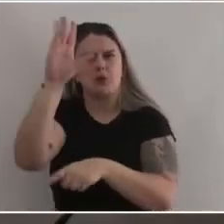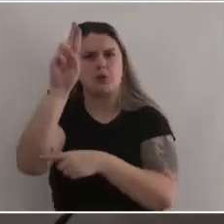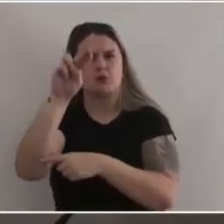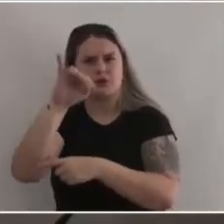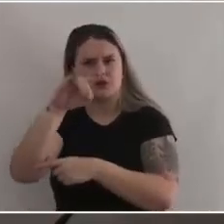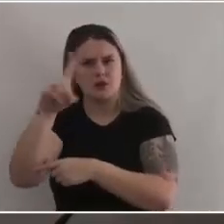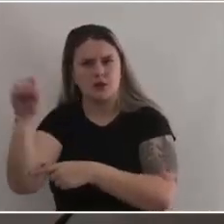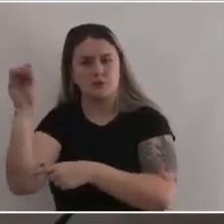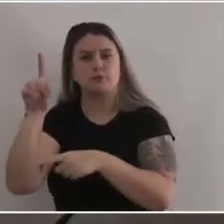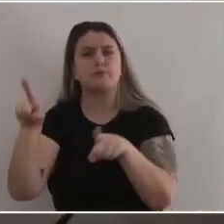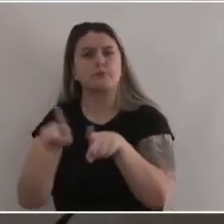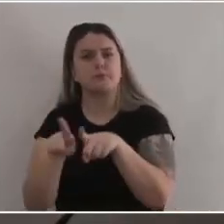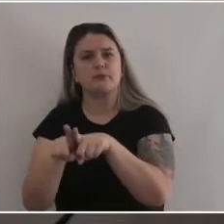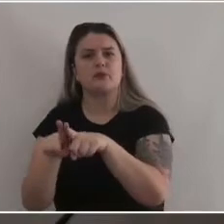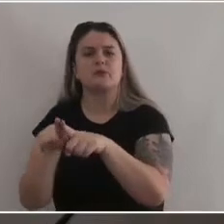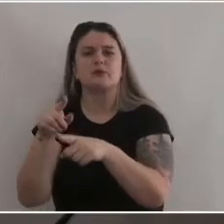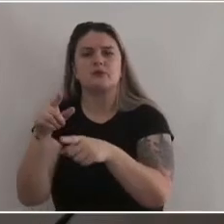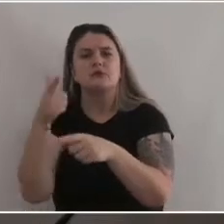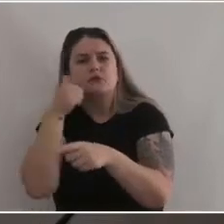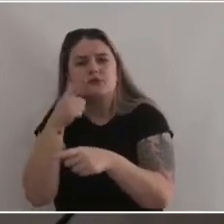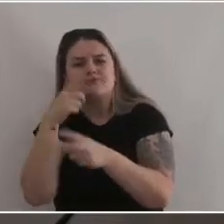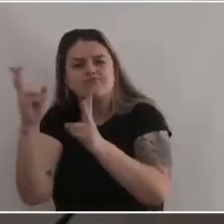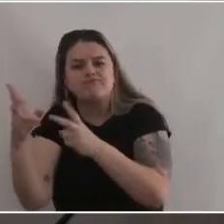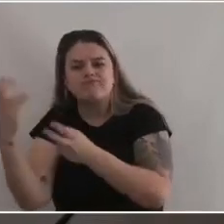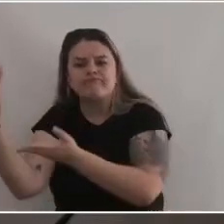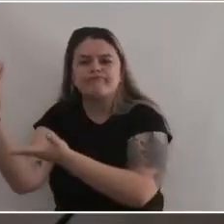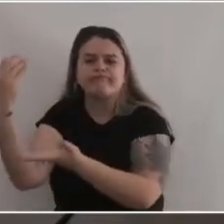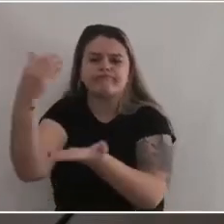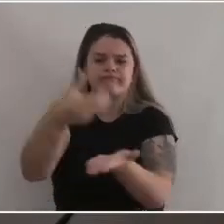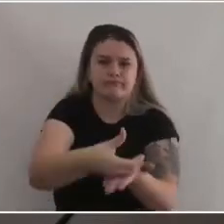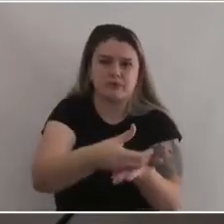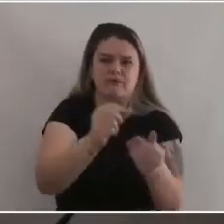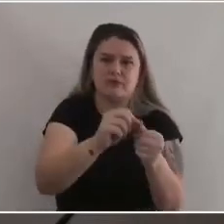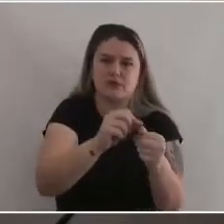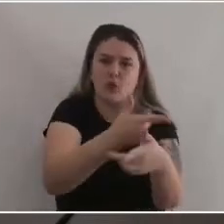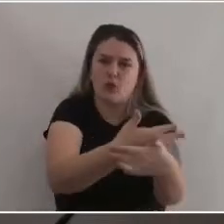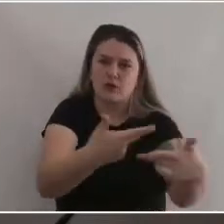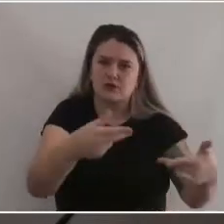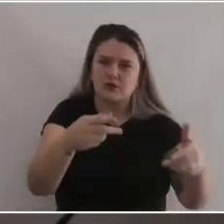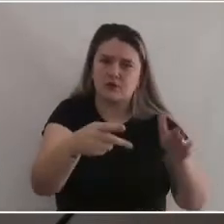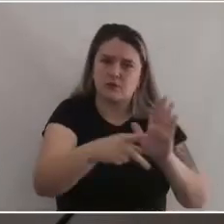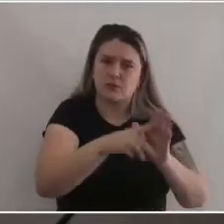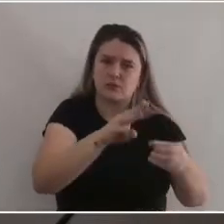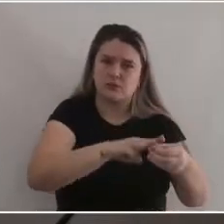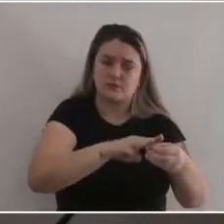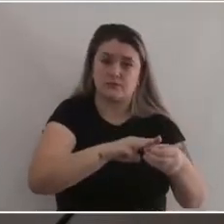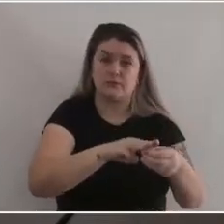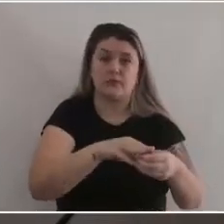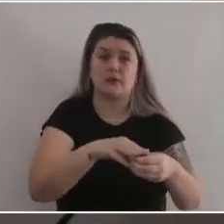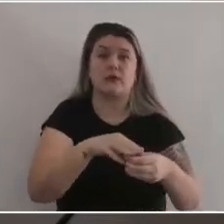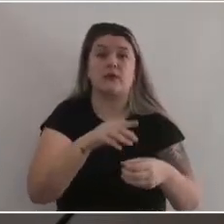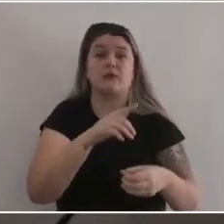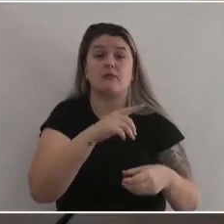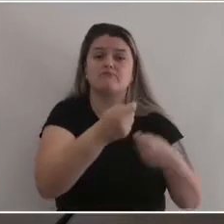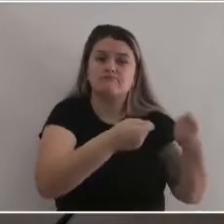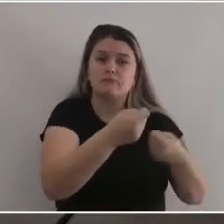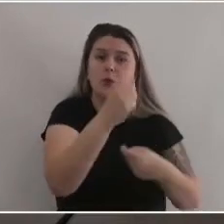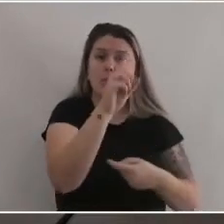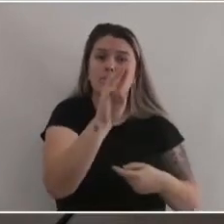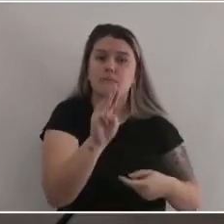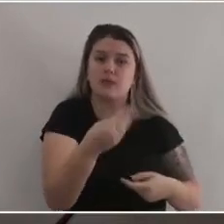e traz para que seja executado essas obras no município. Então, o orçado foi